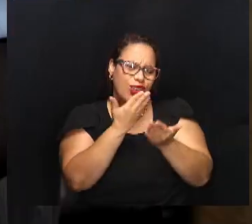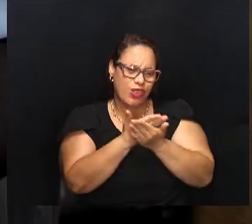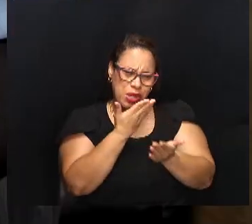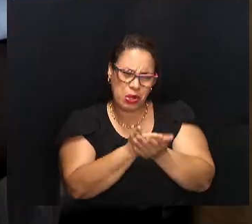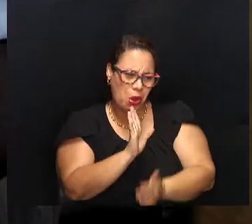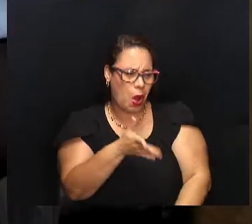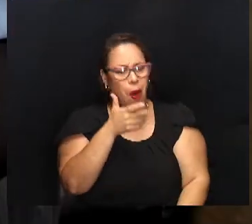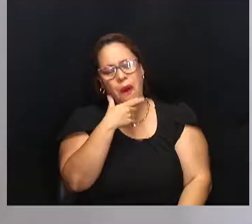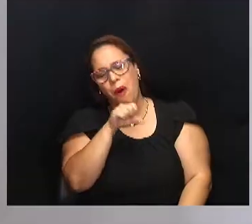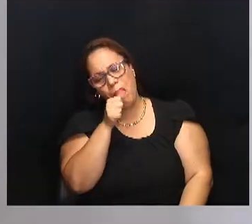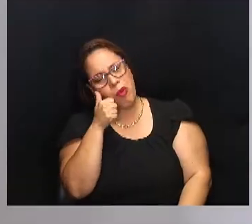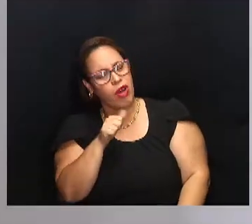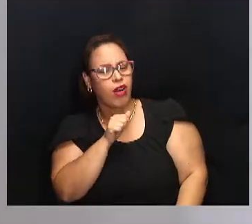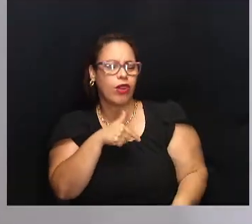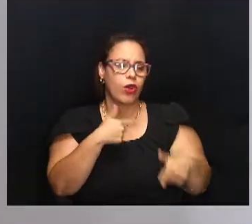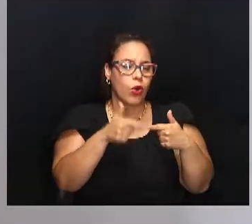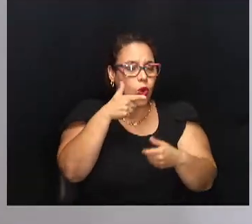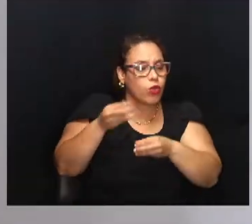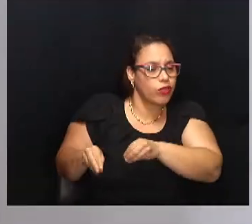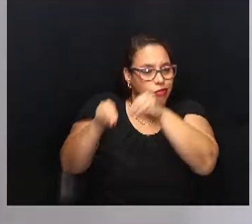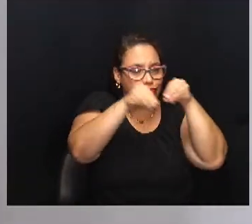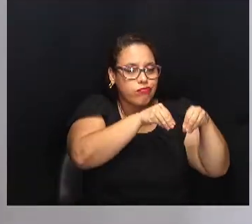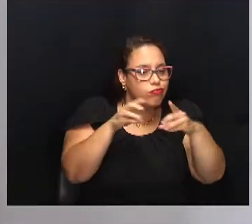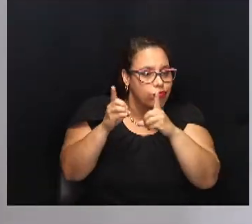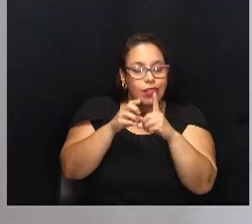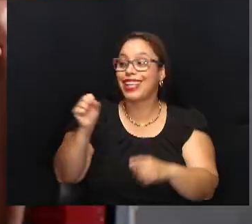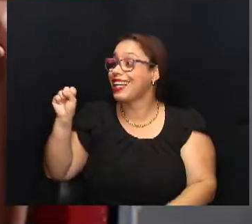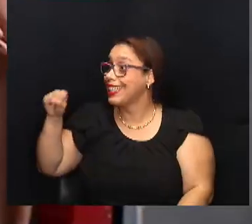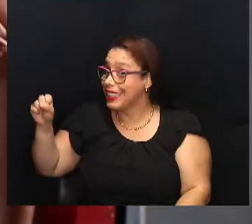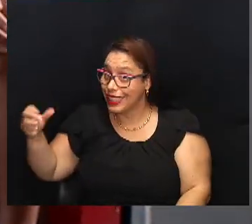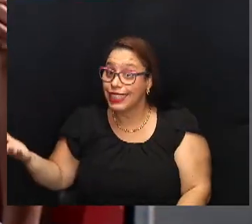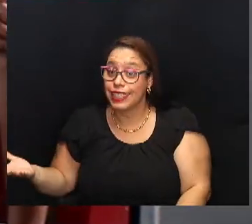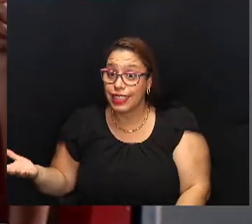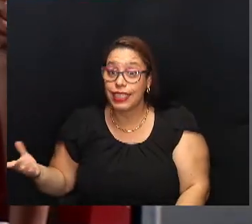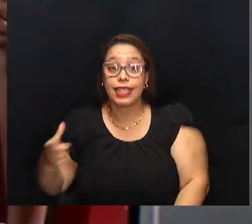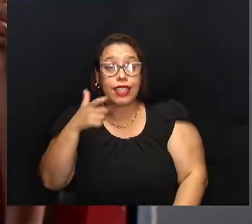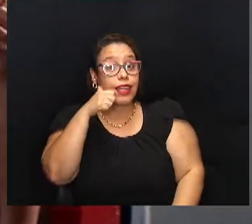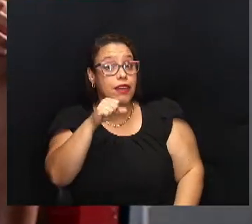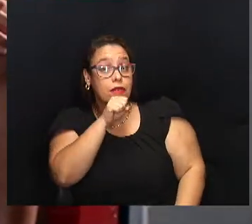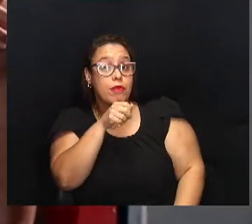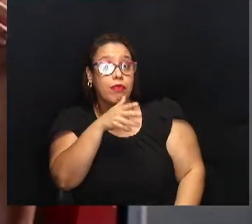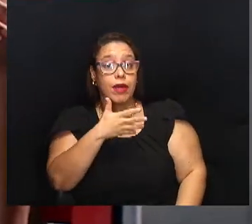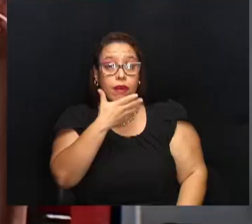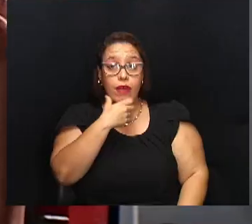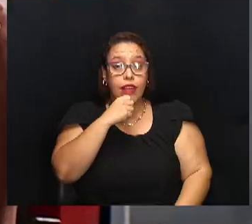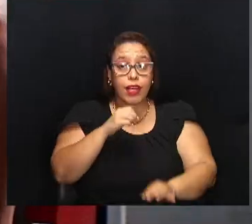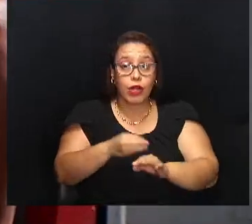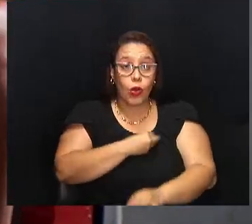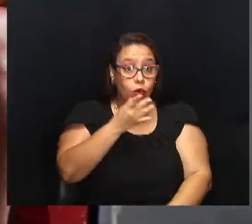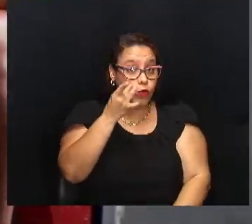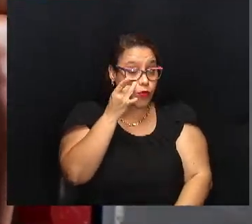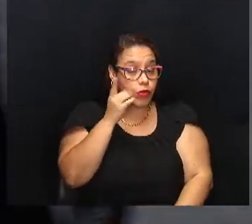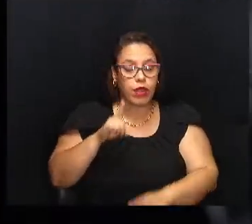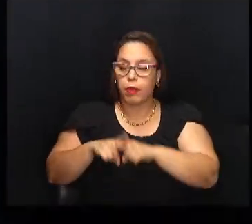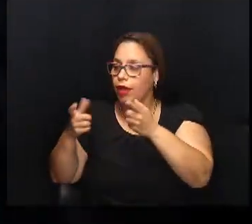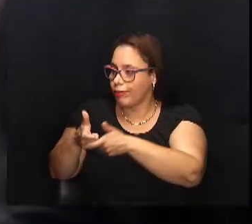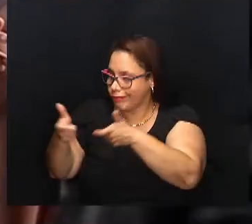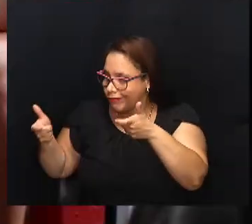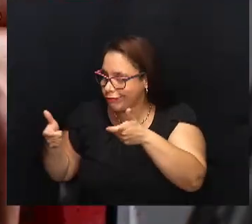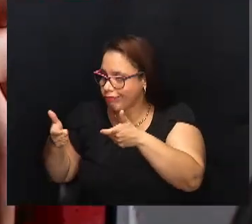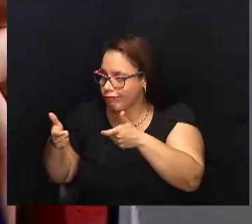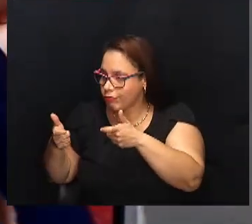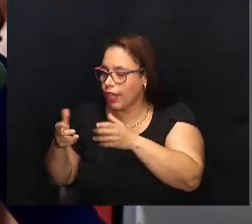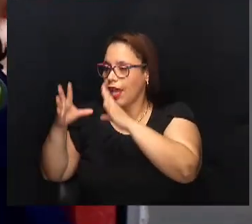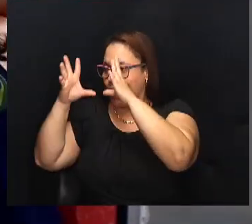os pais do trabalho, conseguem trazer, atender, como você viu aqui hoje, tem pais aqui que eles gostam de estar presente. Mas a demanda maior é na parte